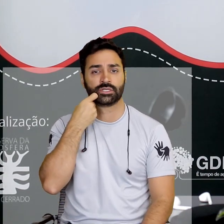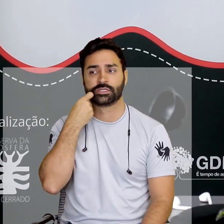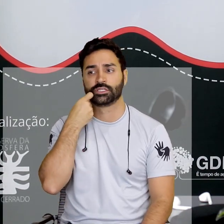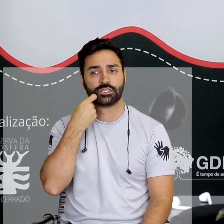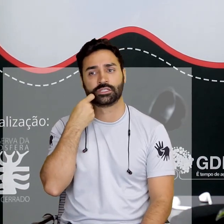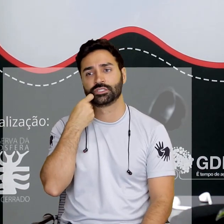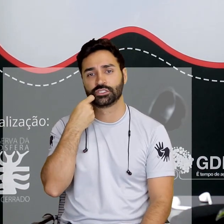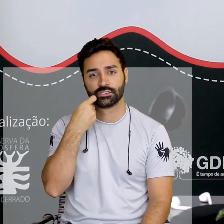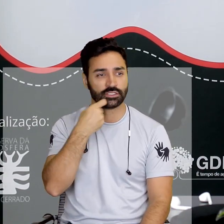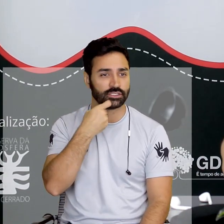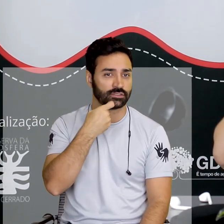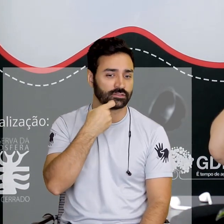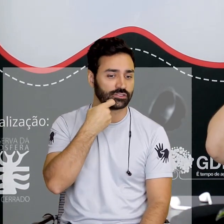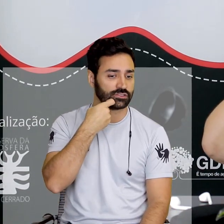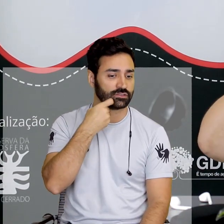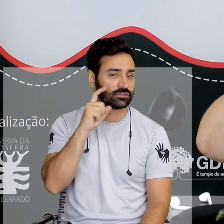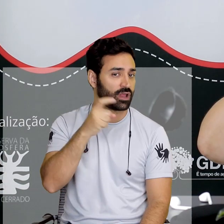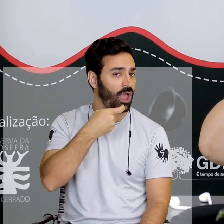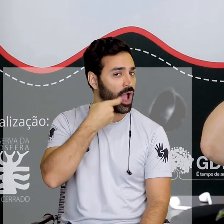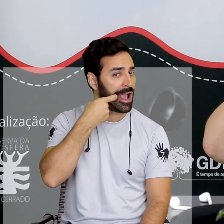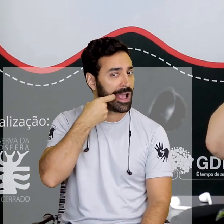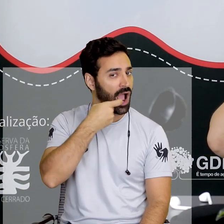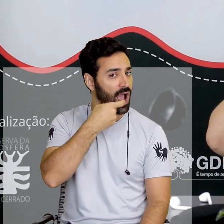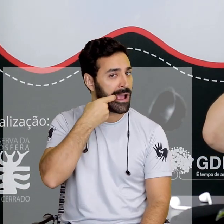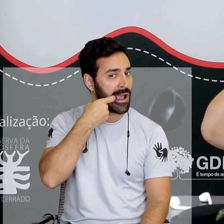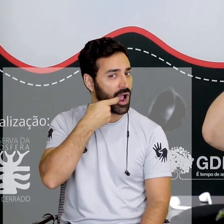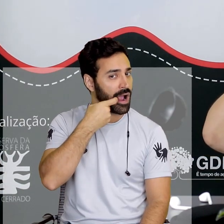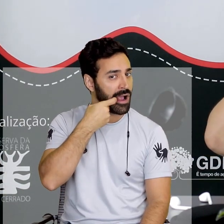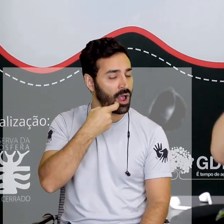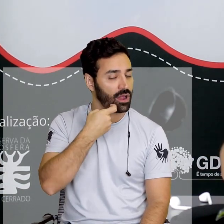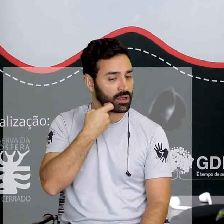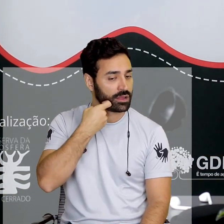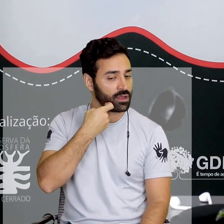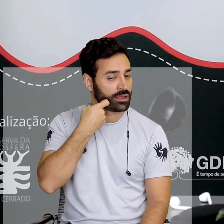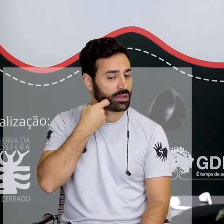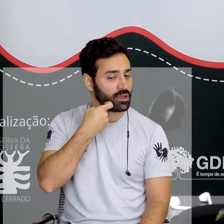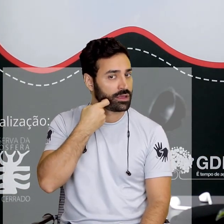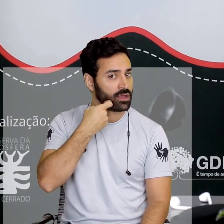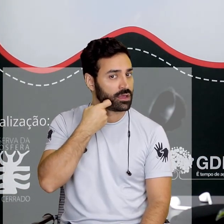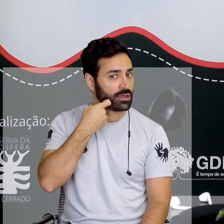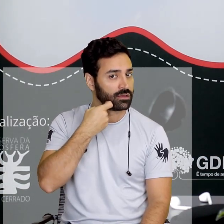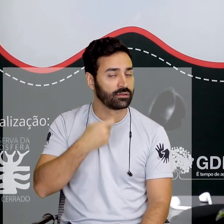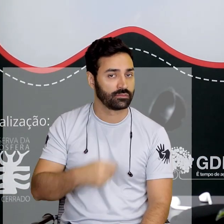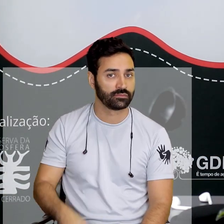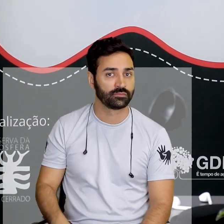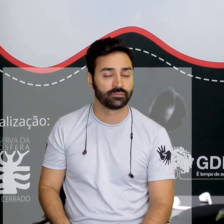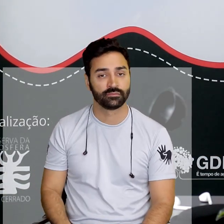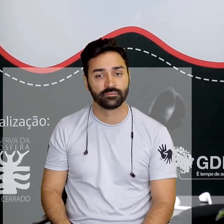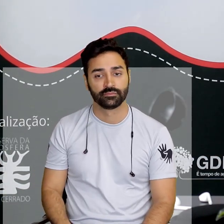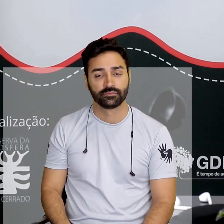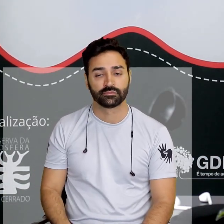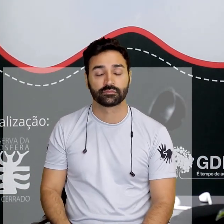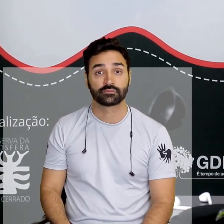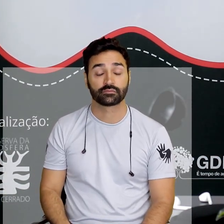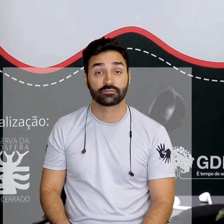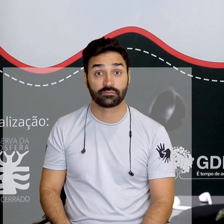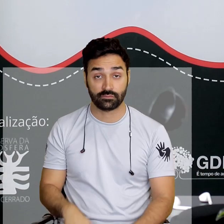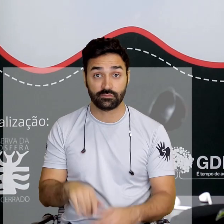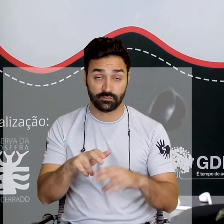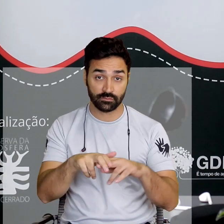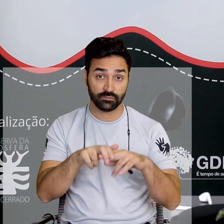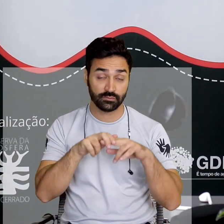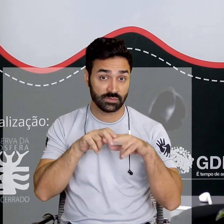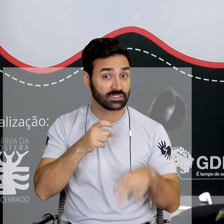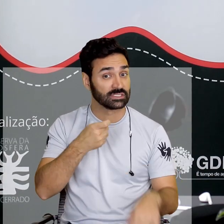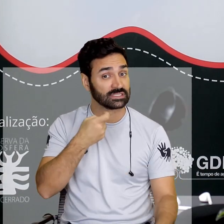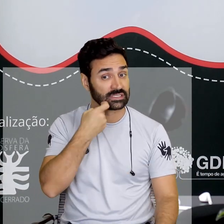assim também é peixe, porque a gente lembra de quê? Ó, do anzol, né? Então, a